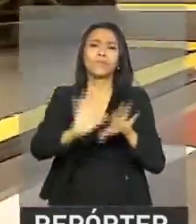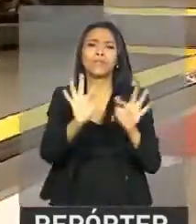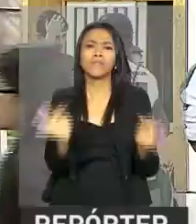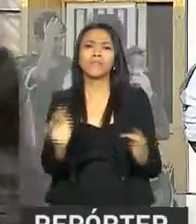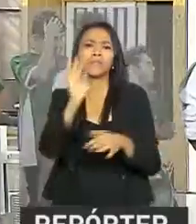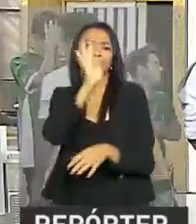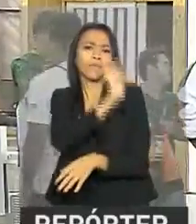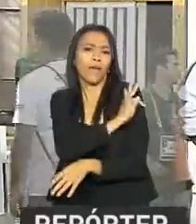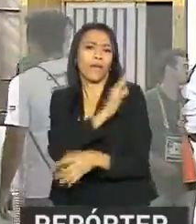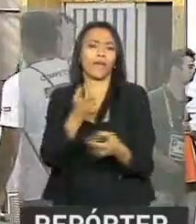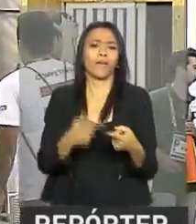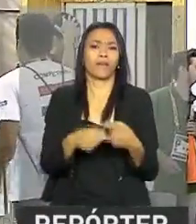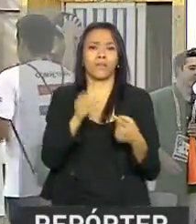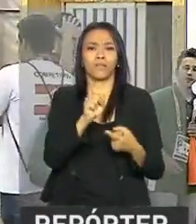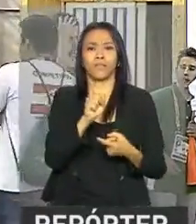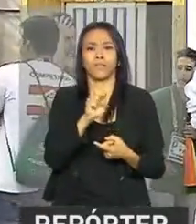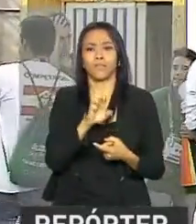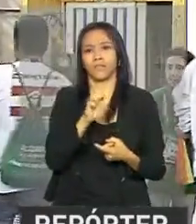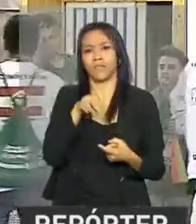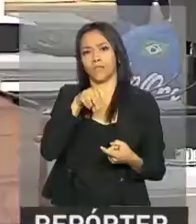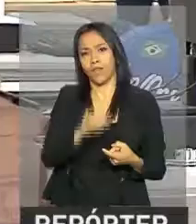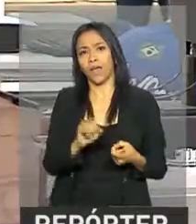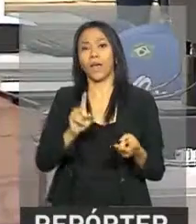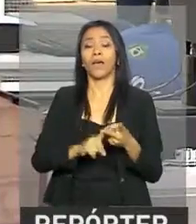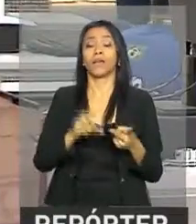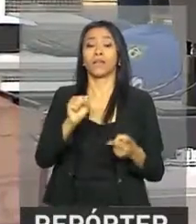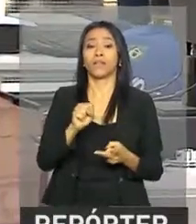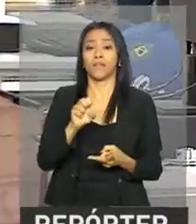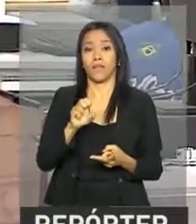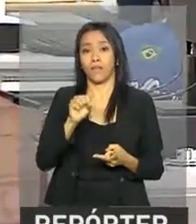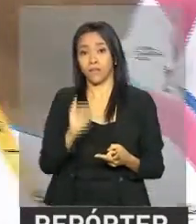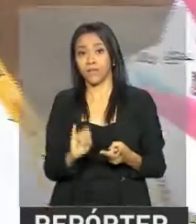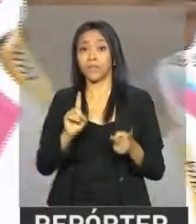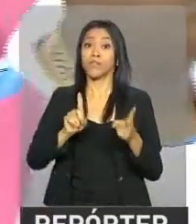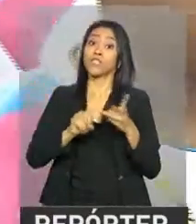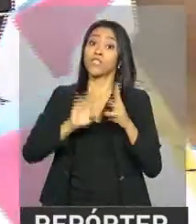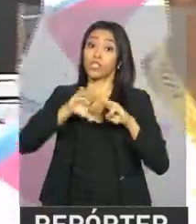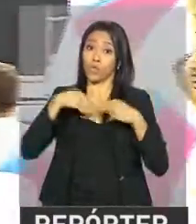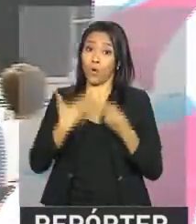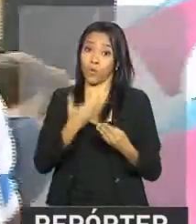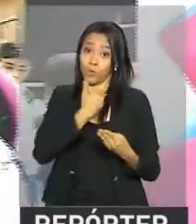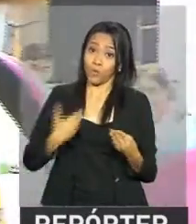do Senai, SESI, institutos federais e escolas públicas.